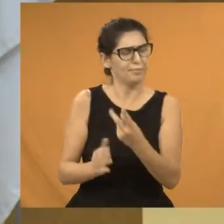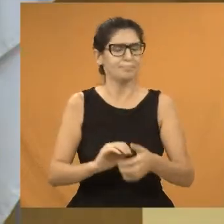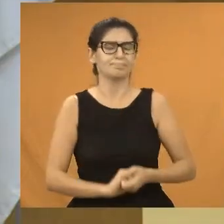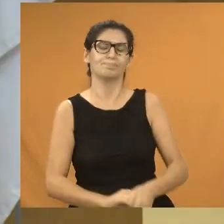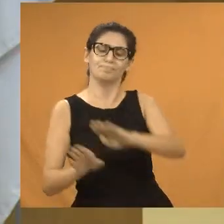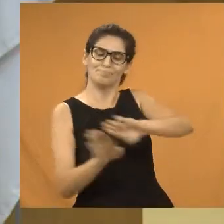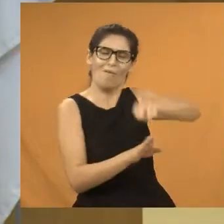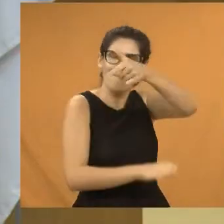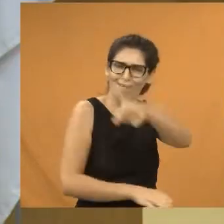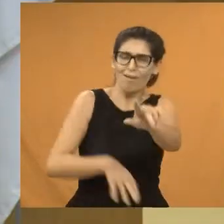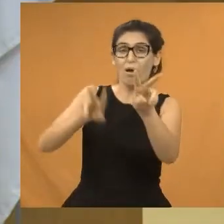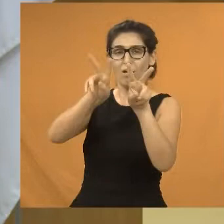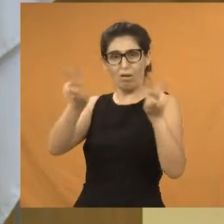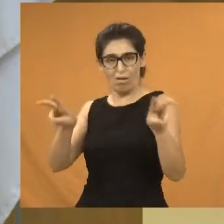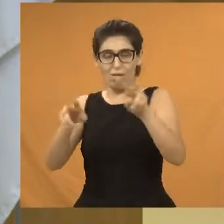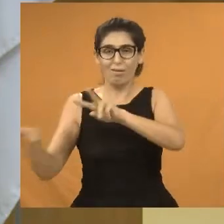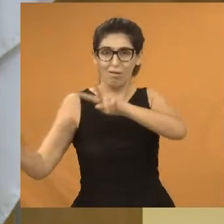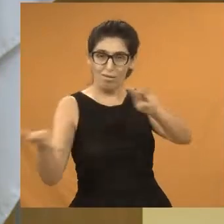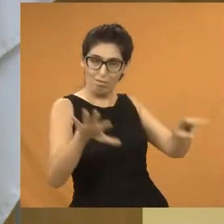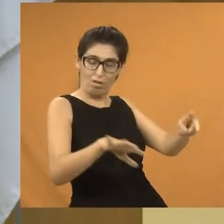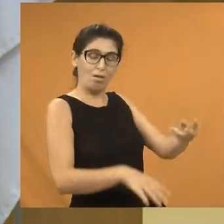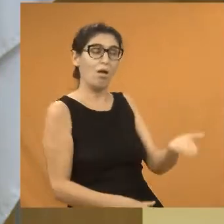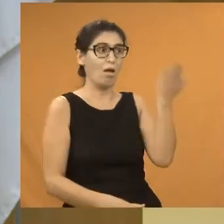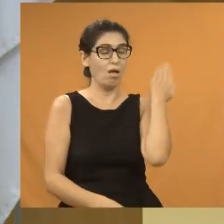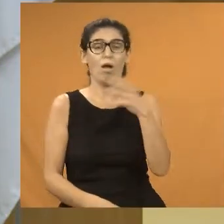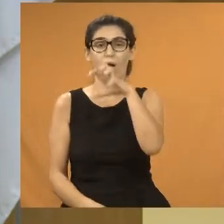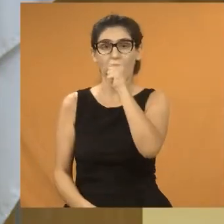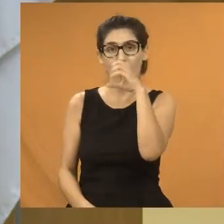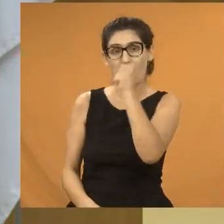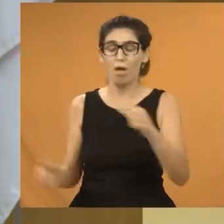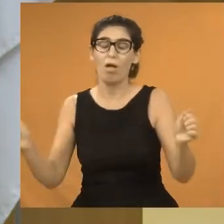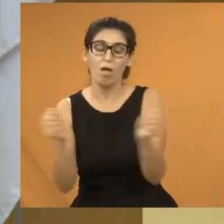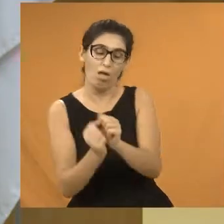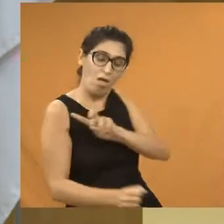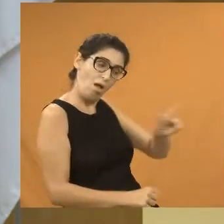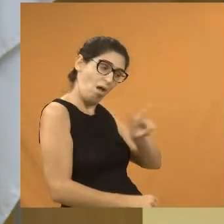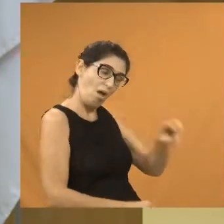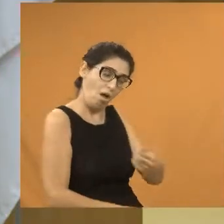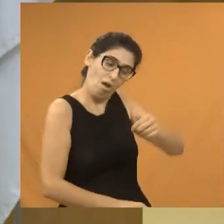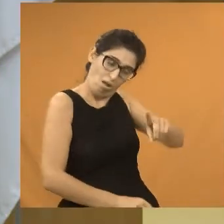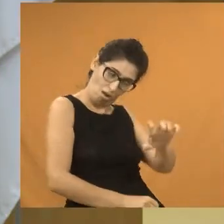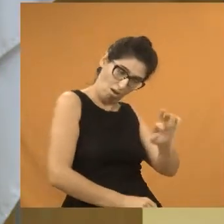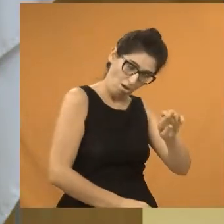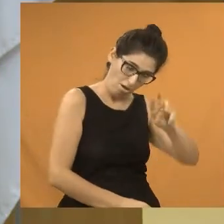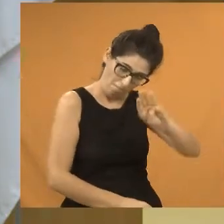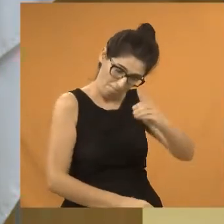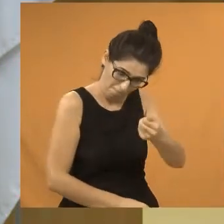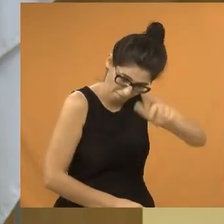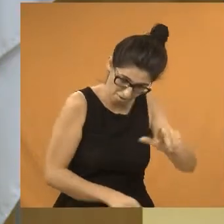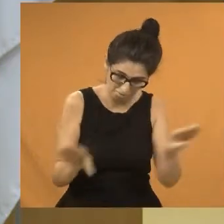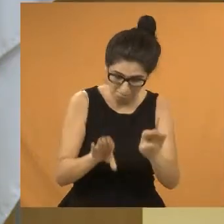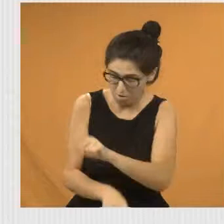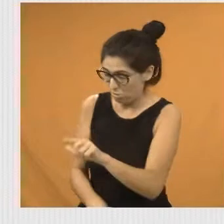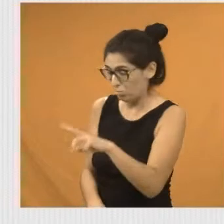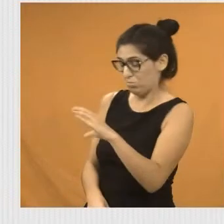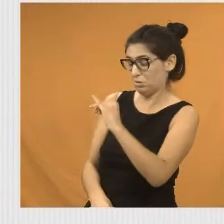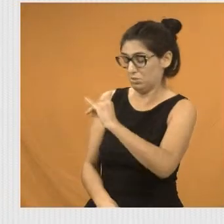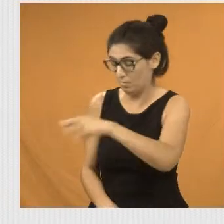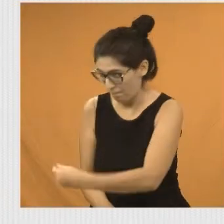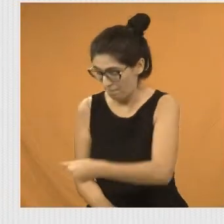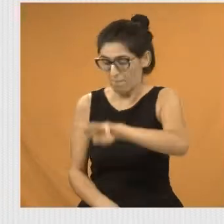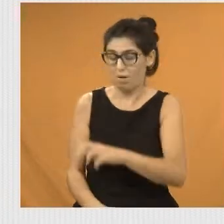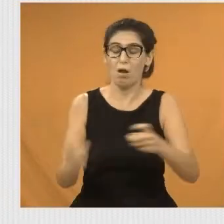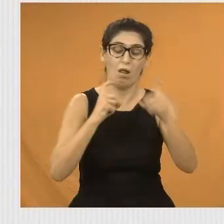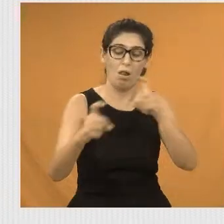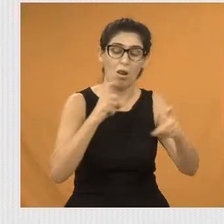Outro assunto que quero abordar, na última semana, no último sábado, fui com o vereador Aderbal, a vereadora Lucimar, nós tivemos um encontro importante do PSDB no